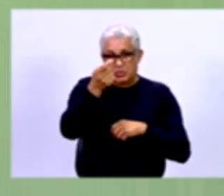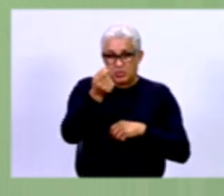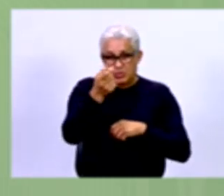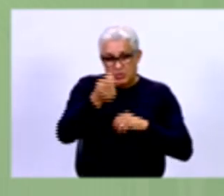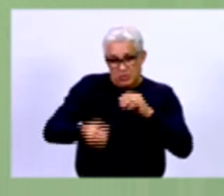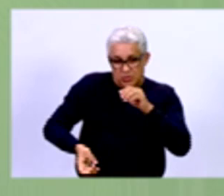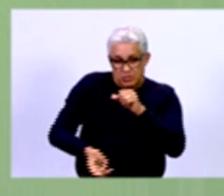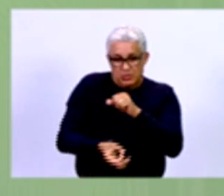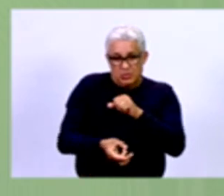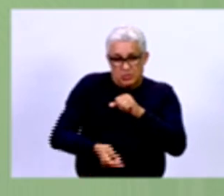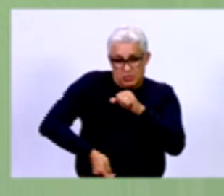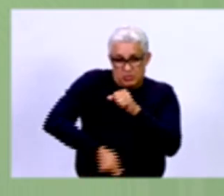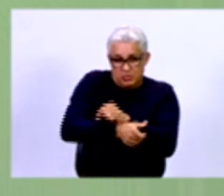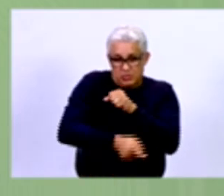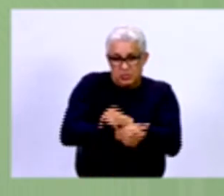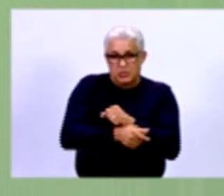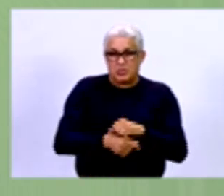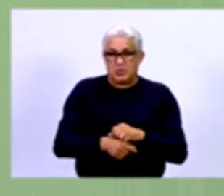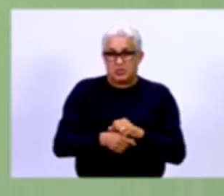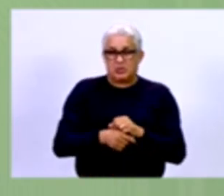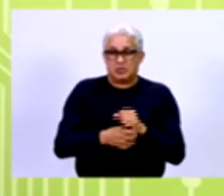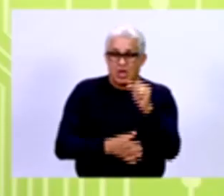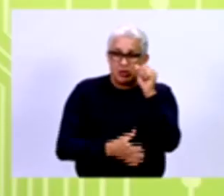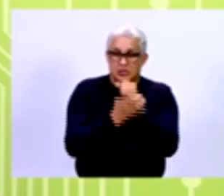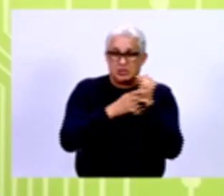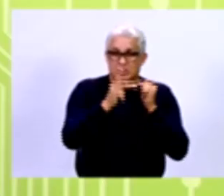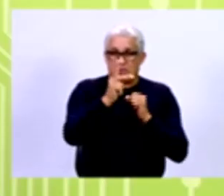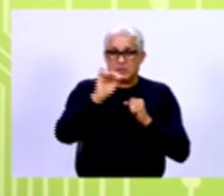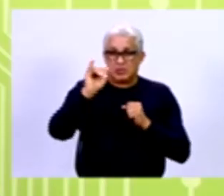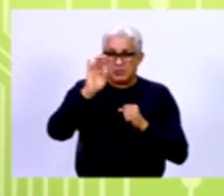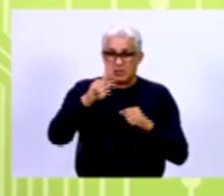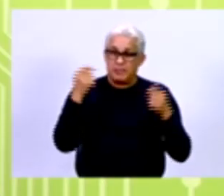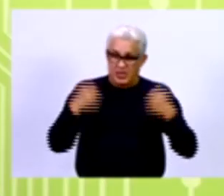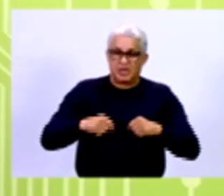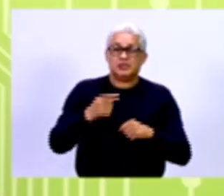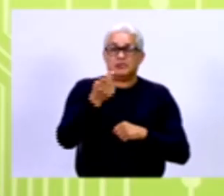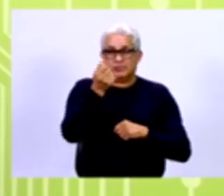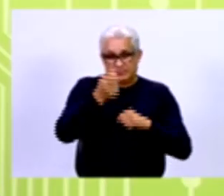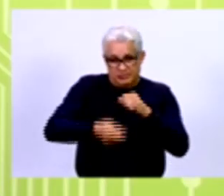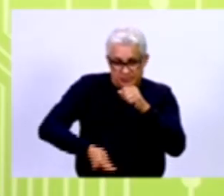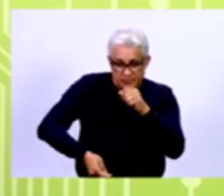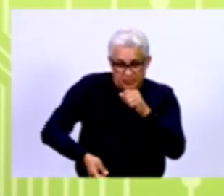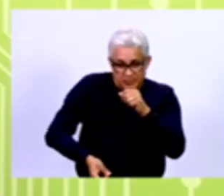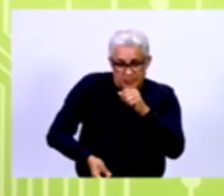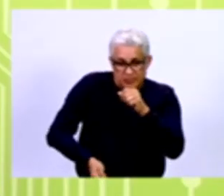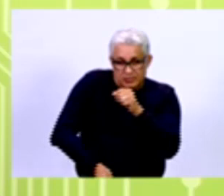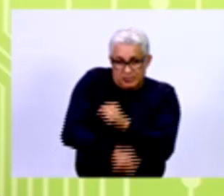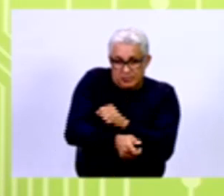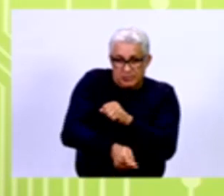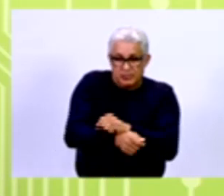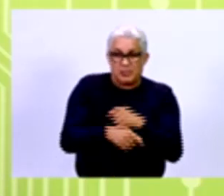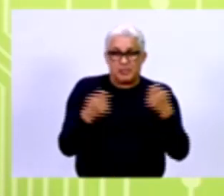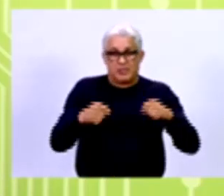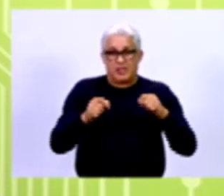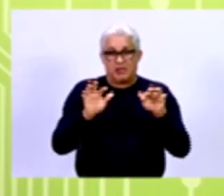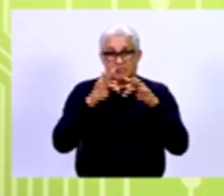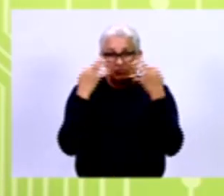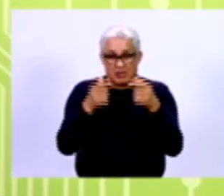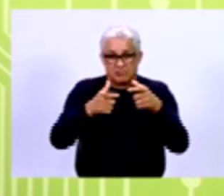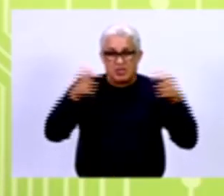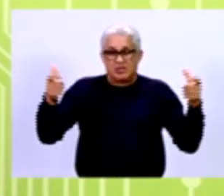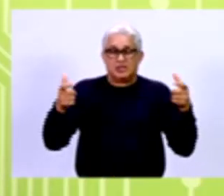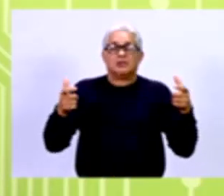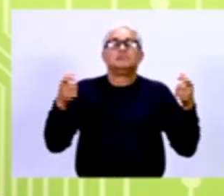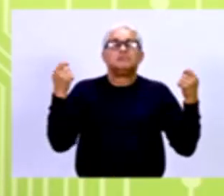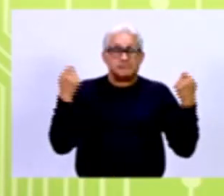PIB. Exatamente como a professora sinalizou. É necessário investir para fazer a economia crescer. Mas para haver